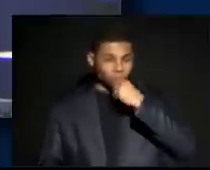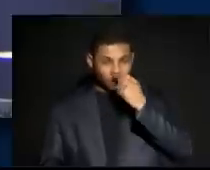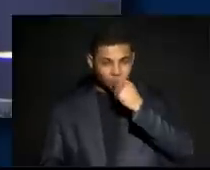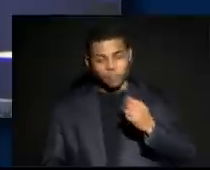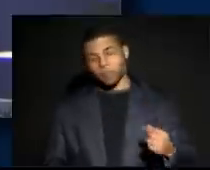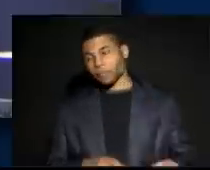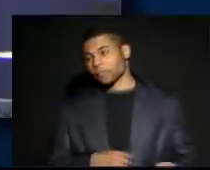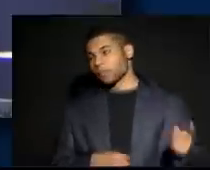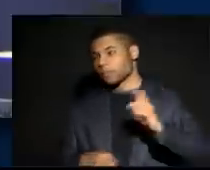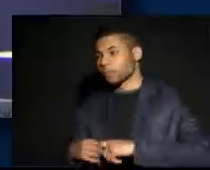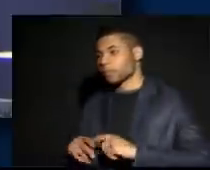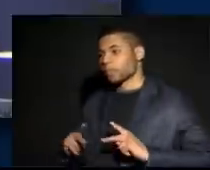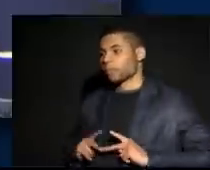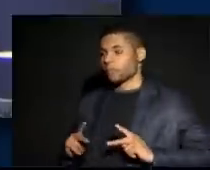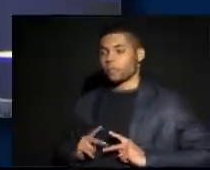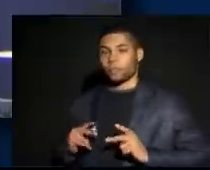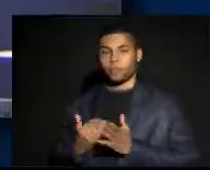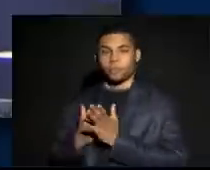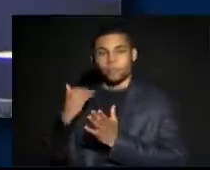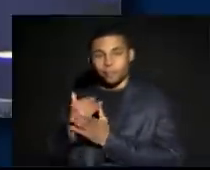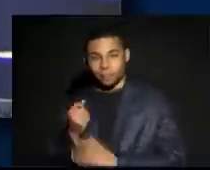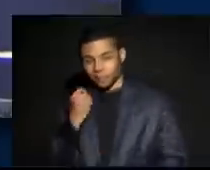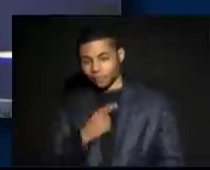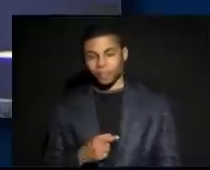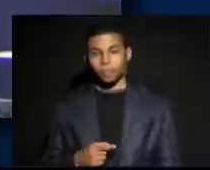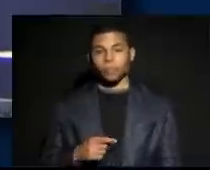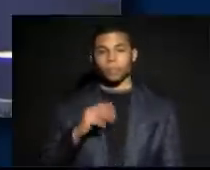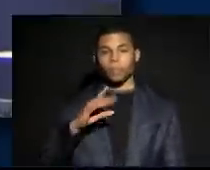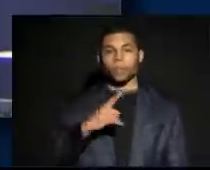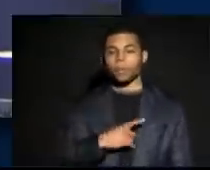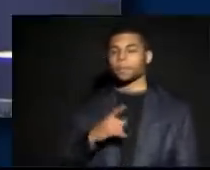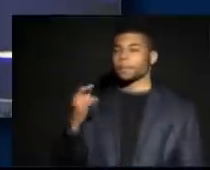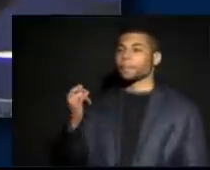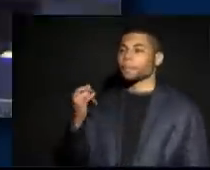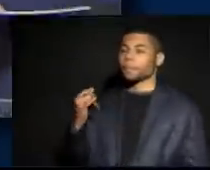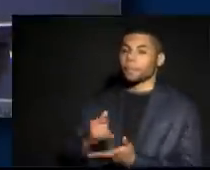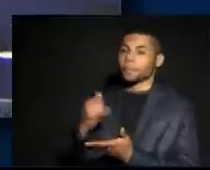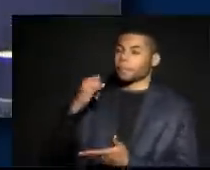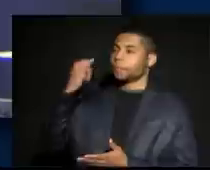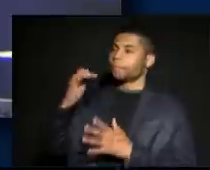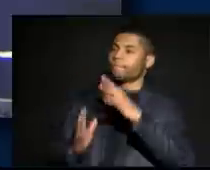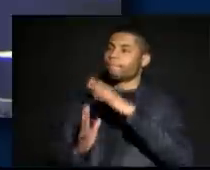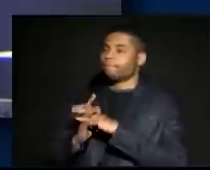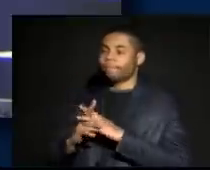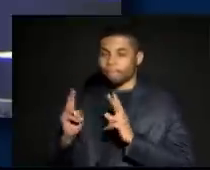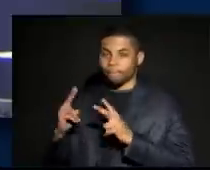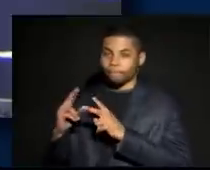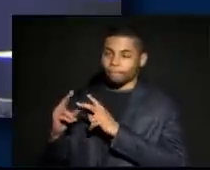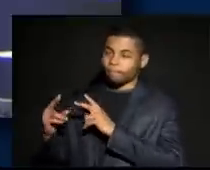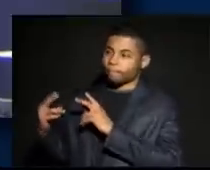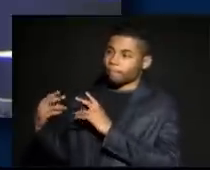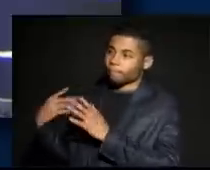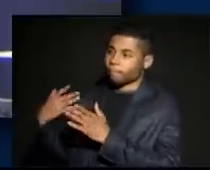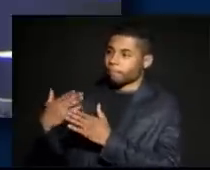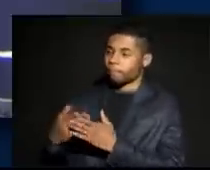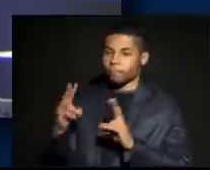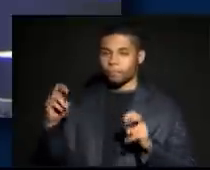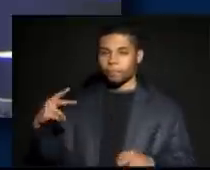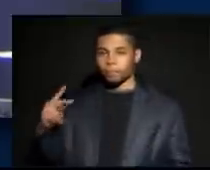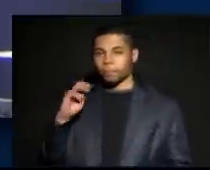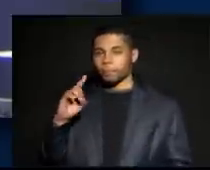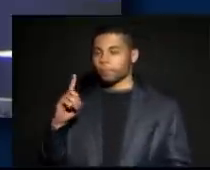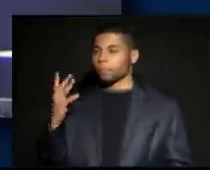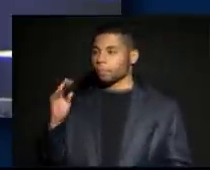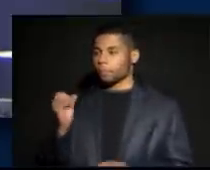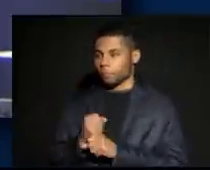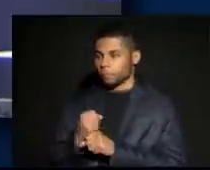e dessa vez que a gente tá vendo é um fede subindo juros agressivamente para o padrão histórico na do Fred pelo menos os últimos